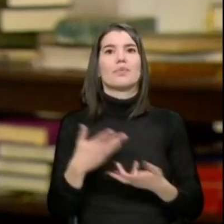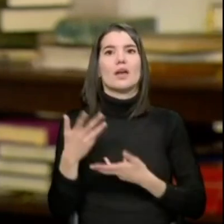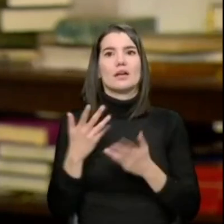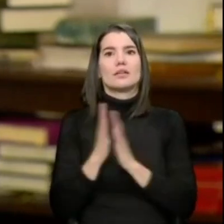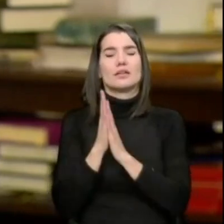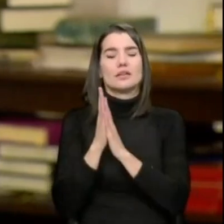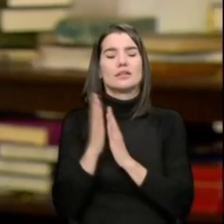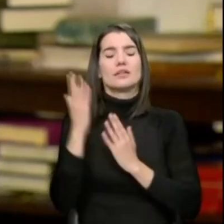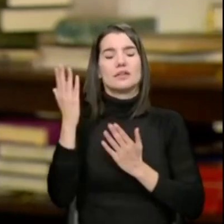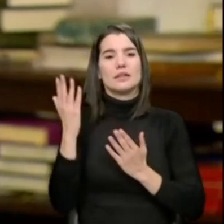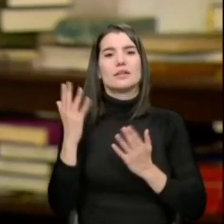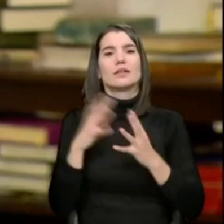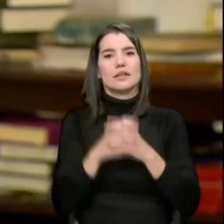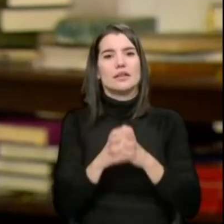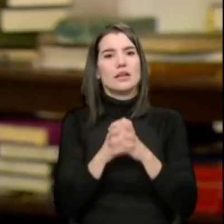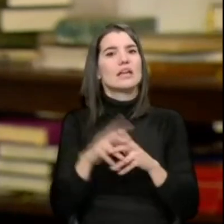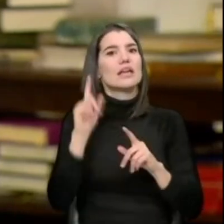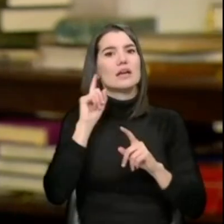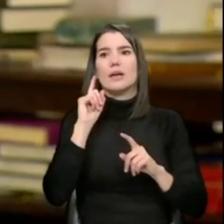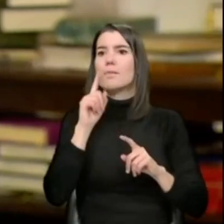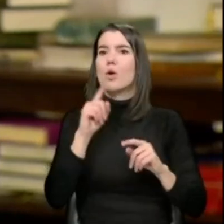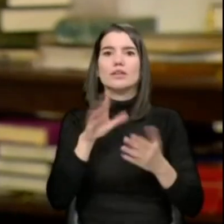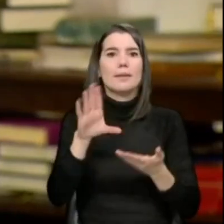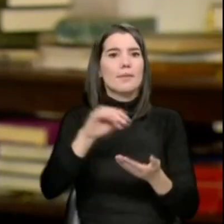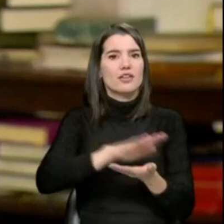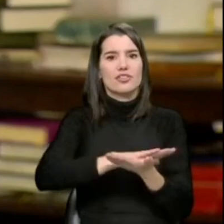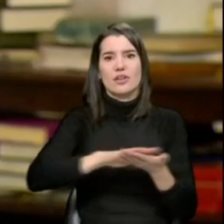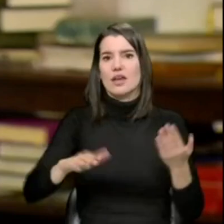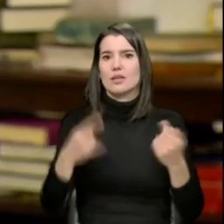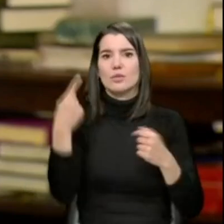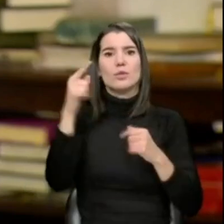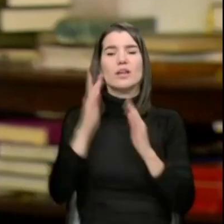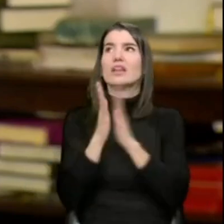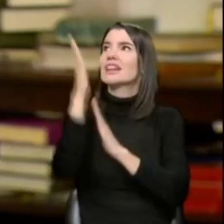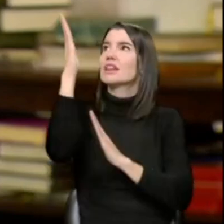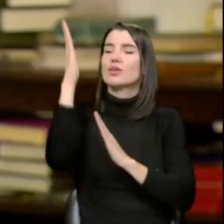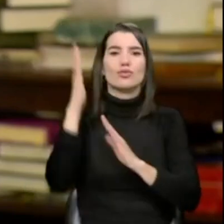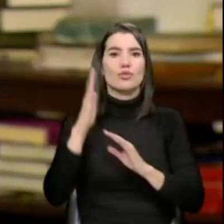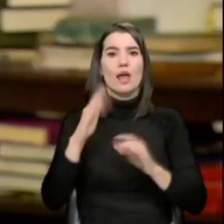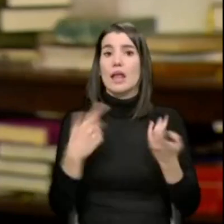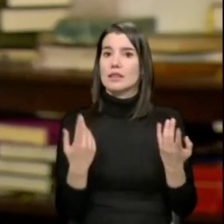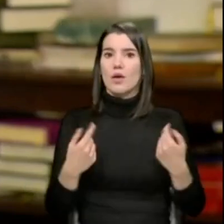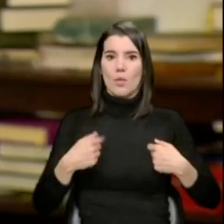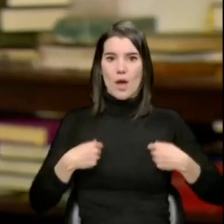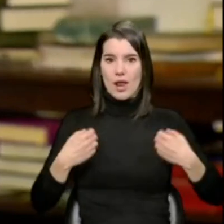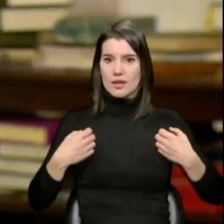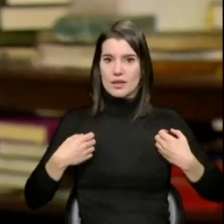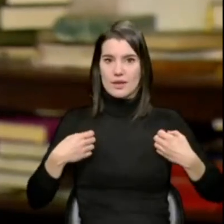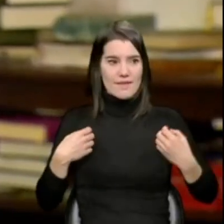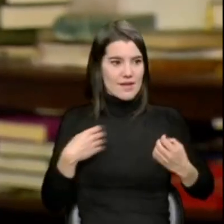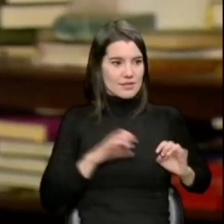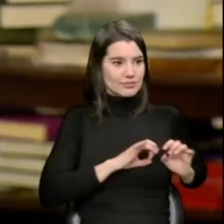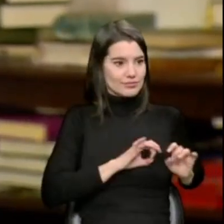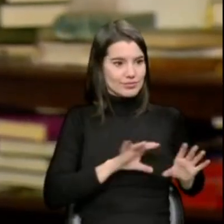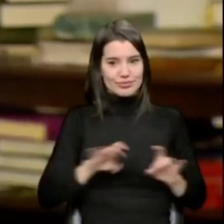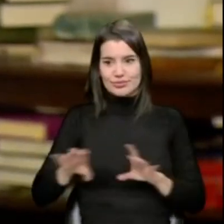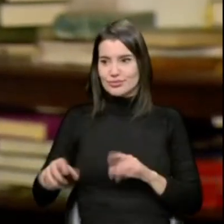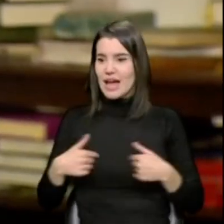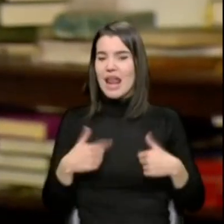nada mais importa senão Deus. E ele, a partir daí, liberta-se, é independente, ele já não é